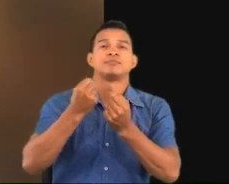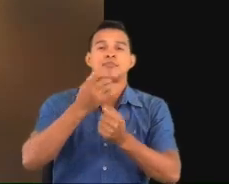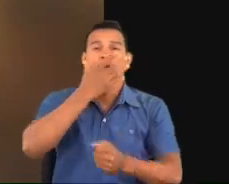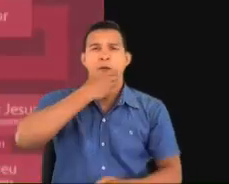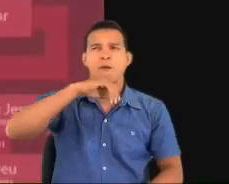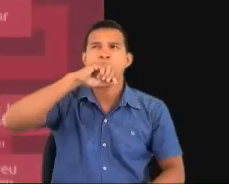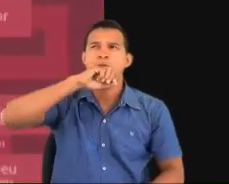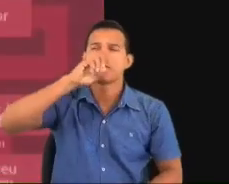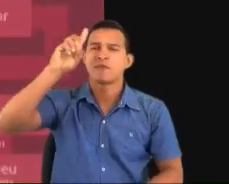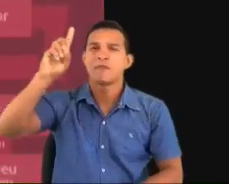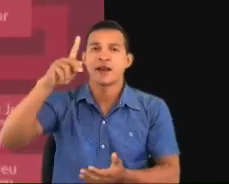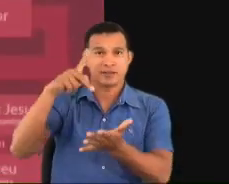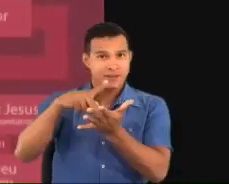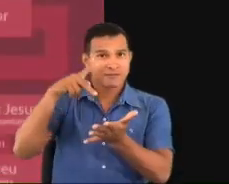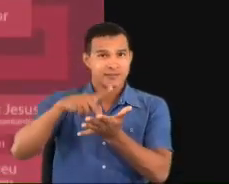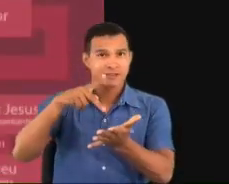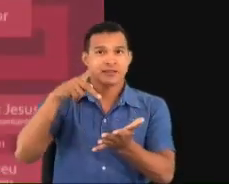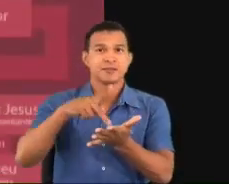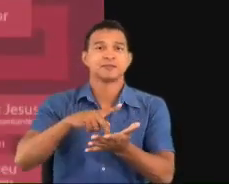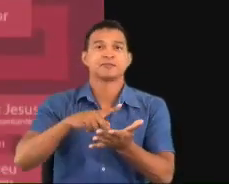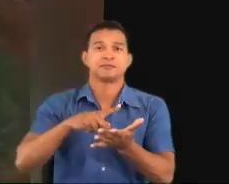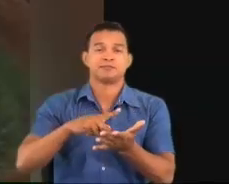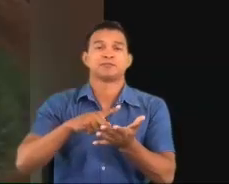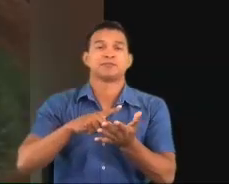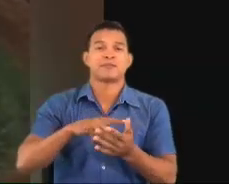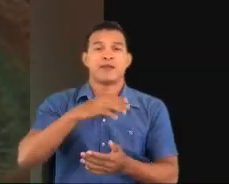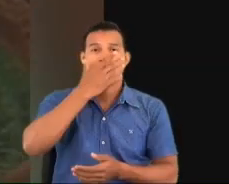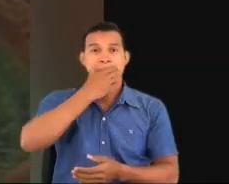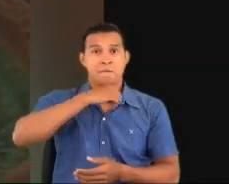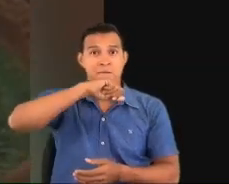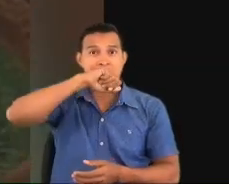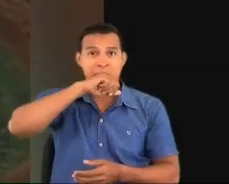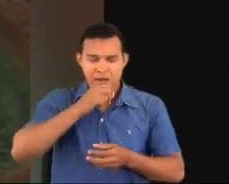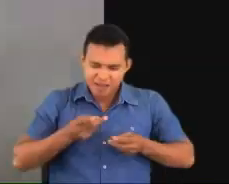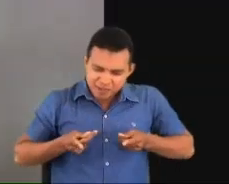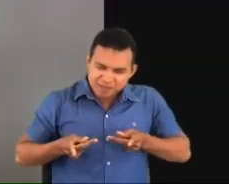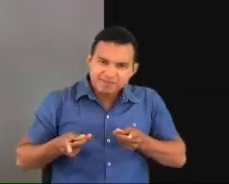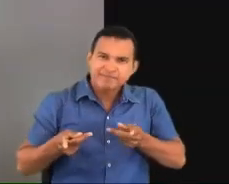Pai da verdade, Pai da eternidade,